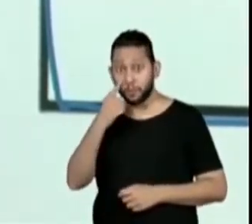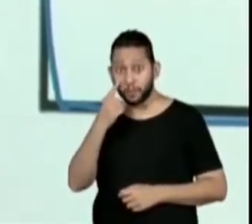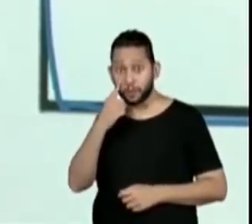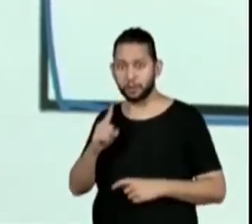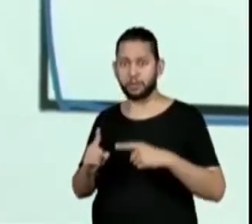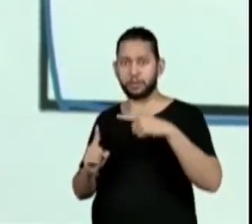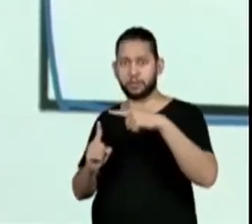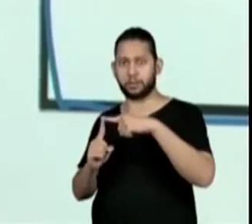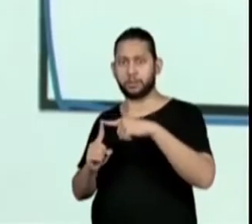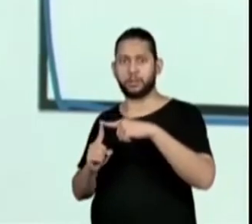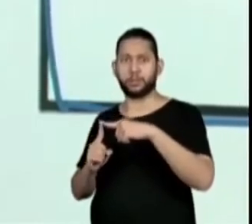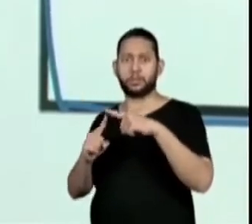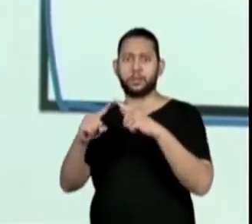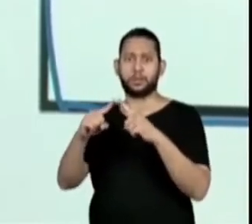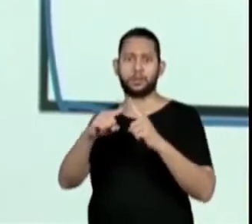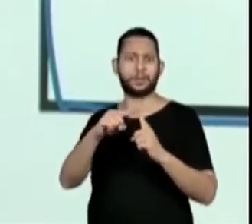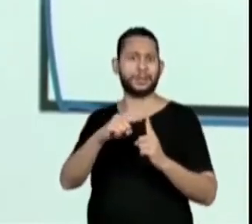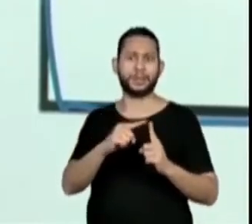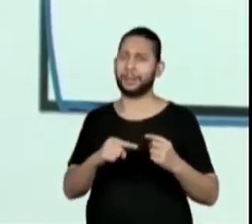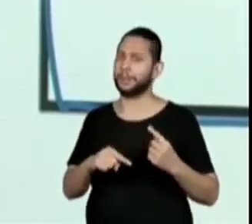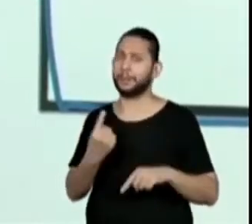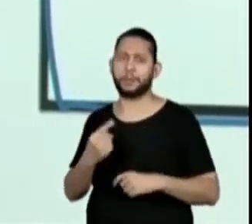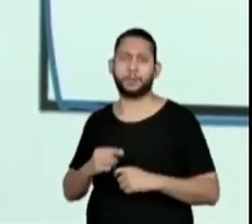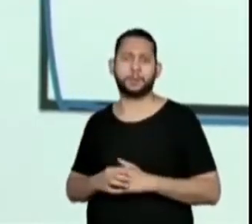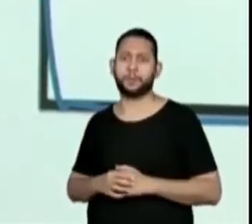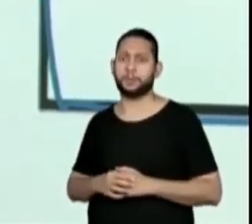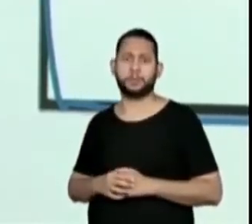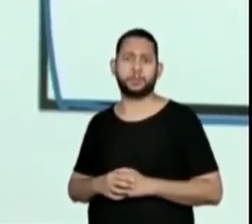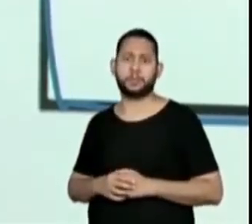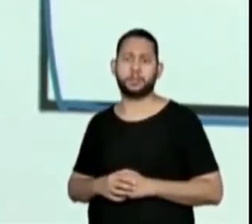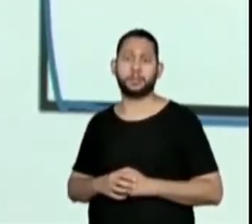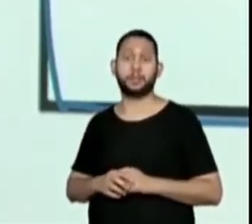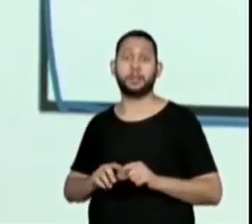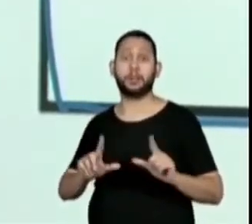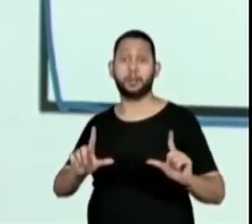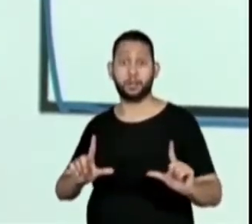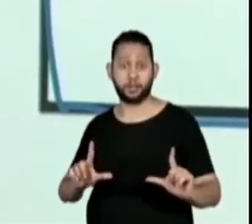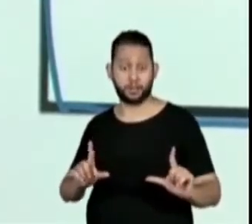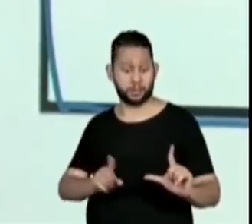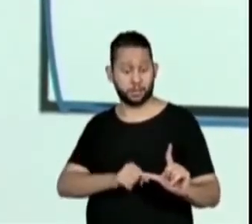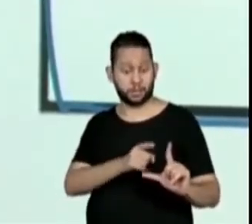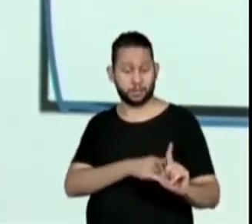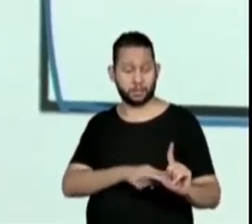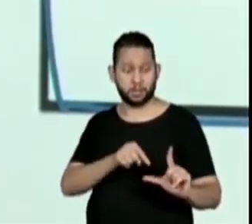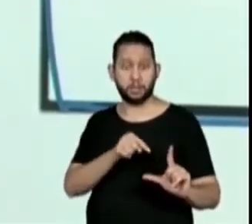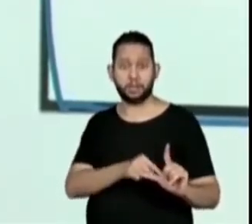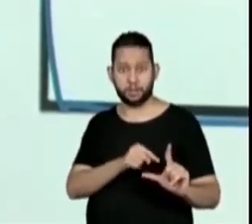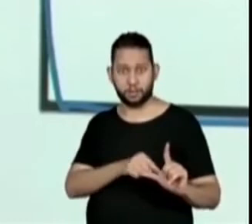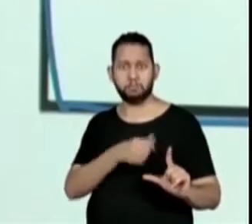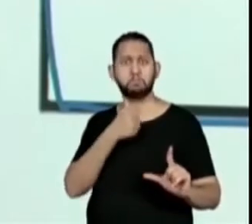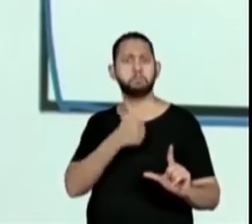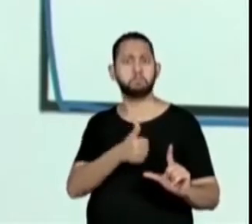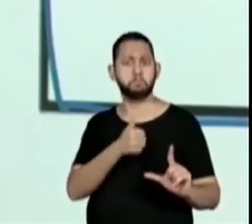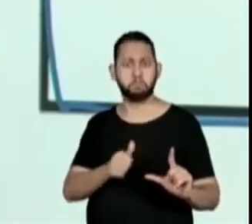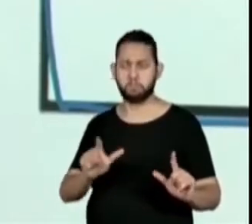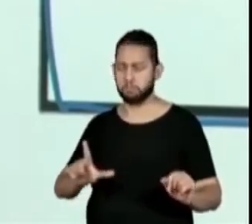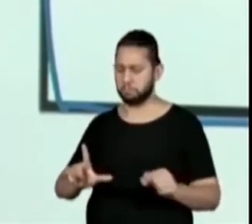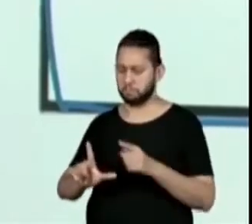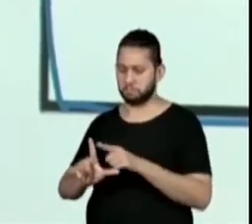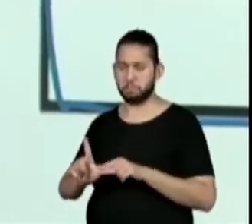quinas aqui? Nem pensar no ângulo reto, senão você vai perder seu tempo com a sua fichinha, né? Ó, um ângulo reto